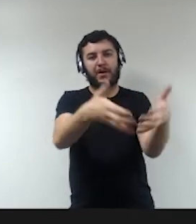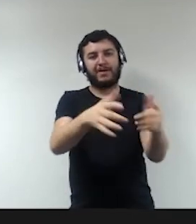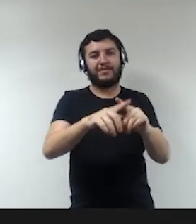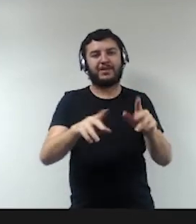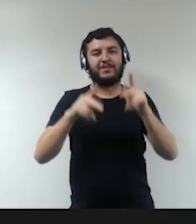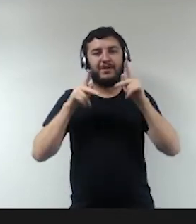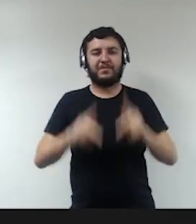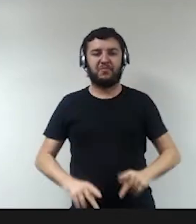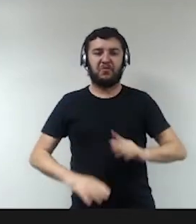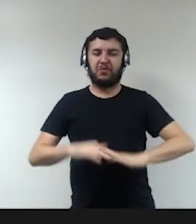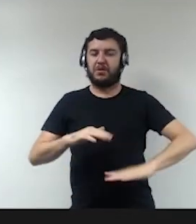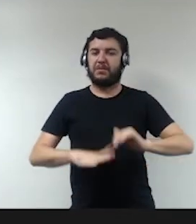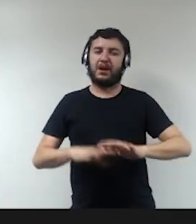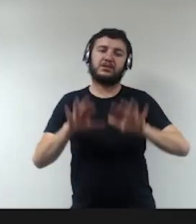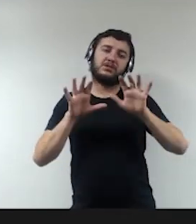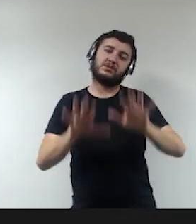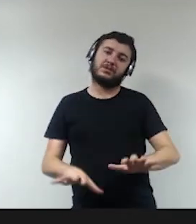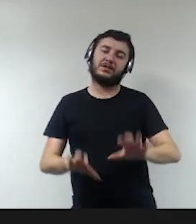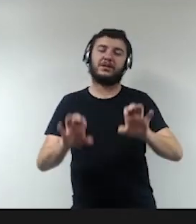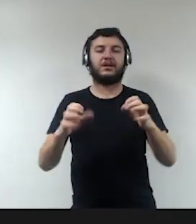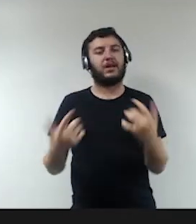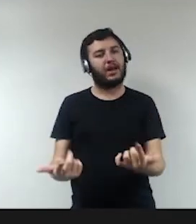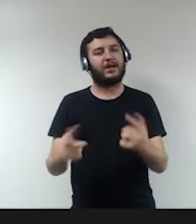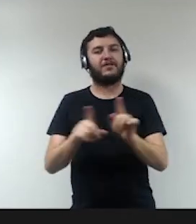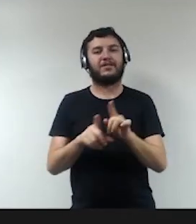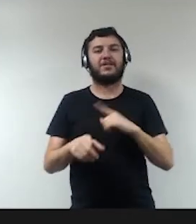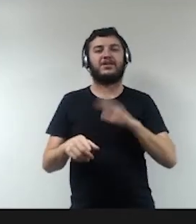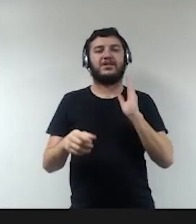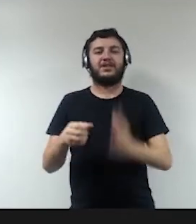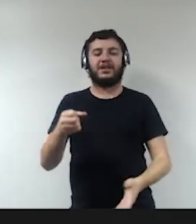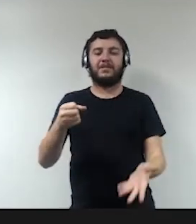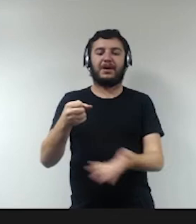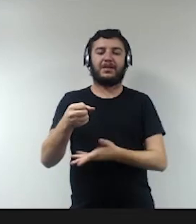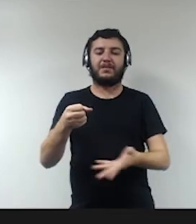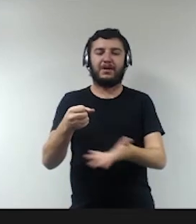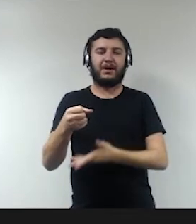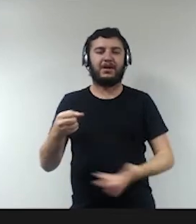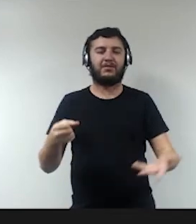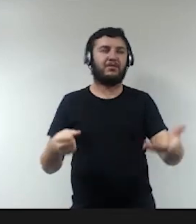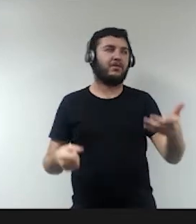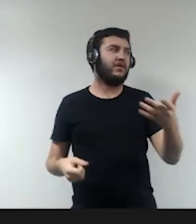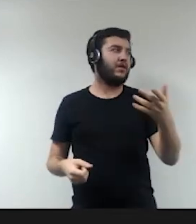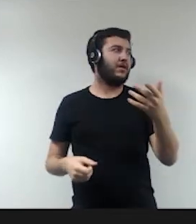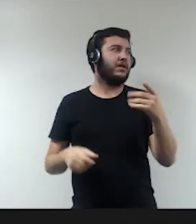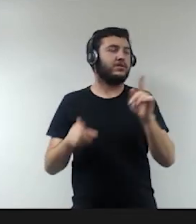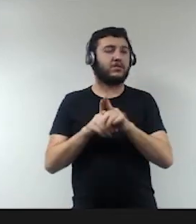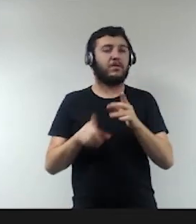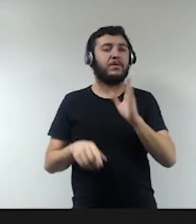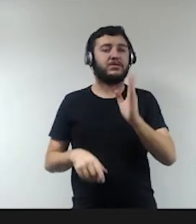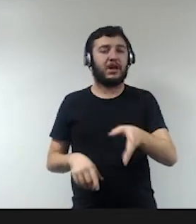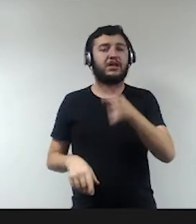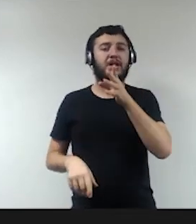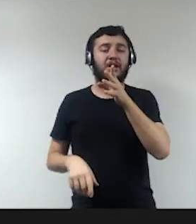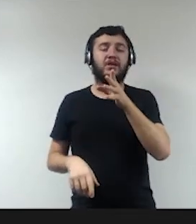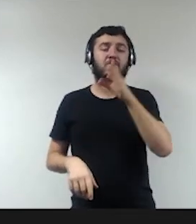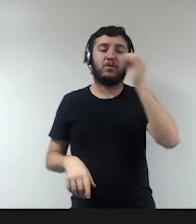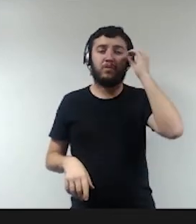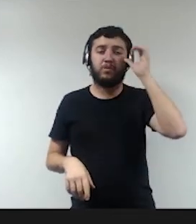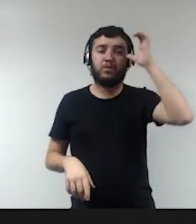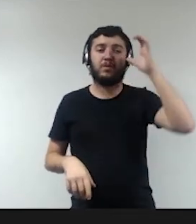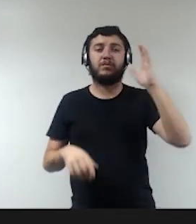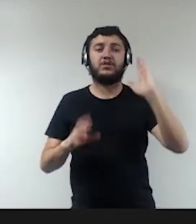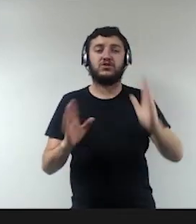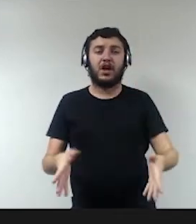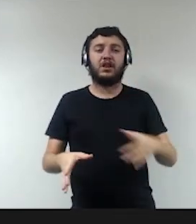bem prática, apesar de eu ter um embasamento teórico grande, mas eu acho que a mediação vai se construir